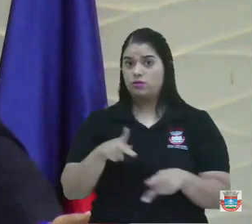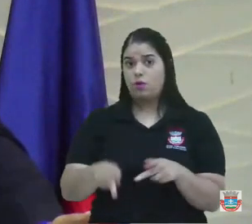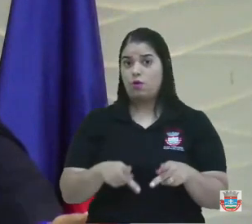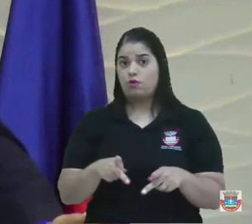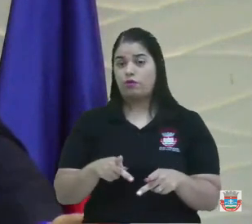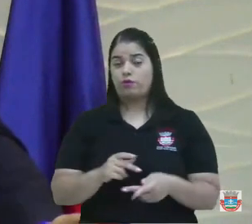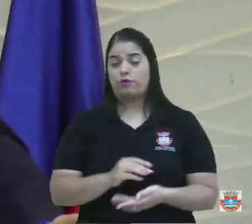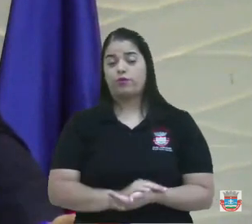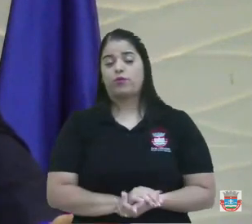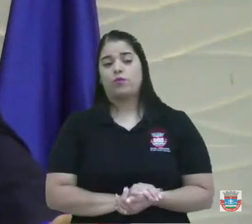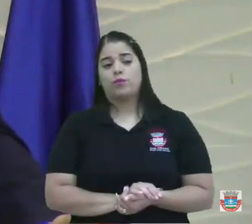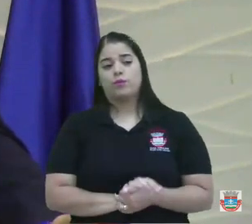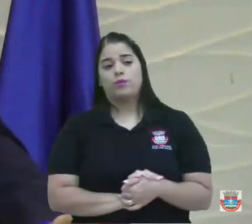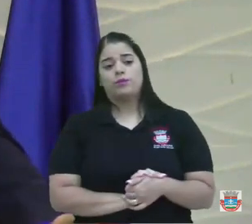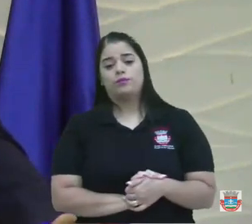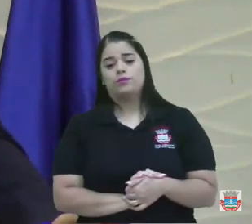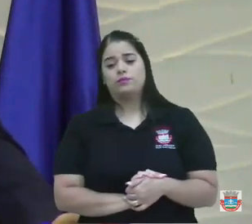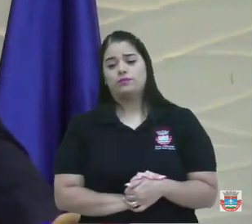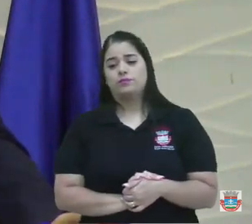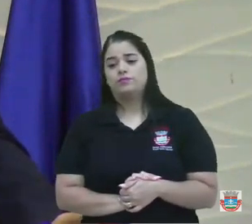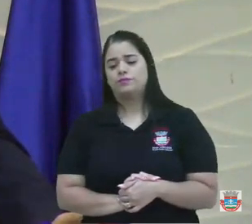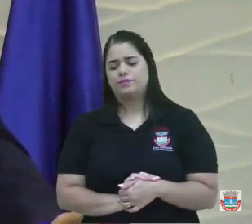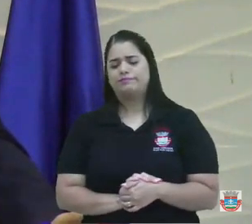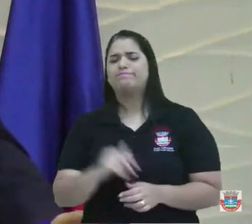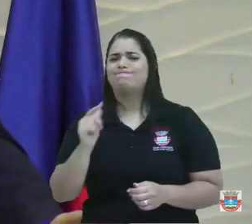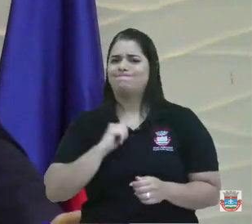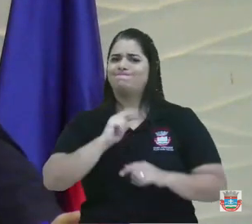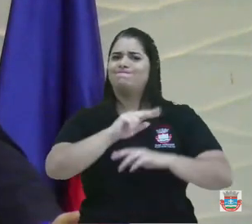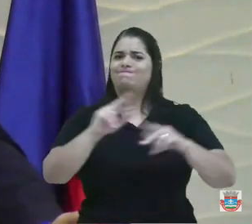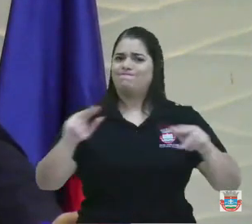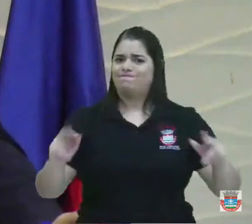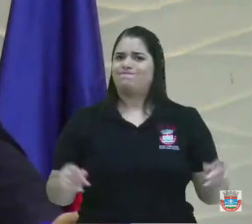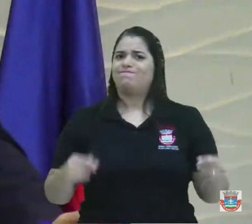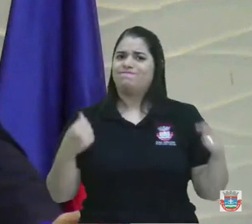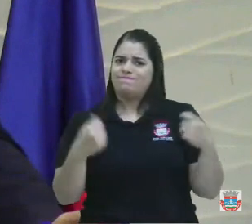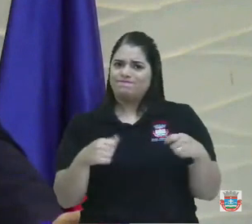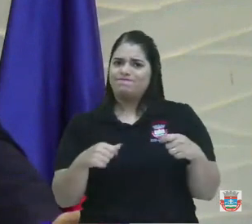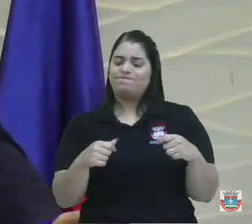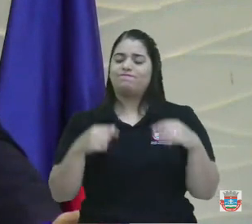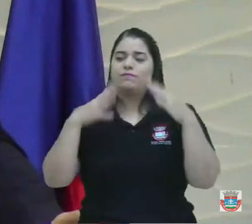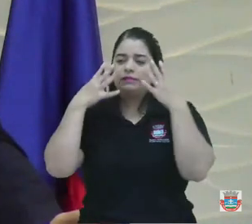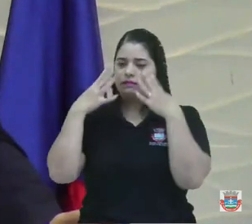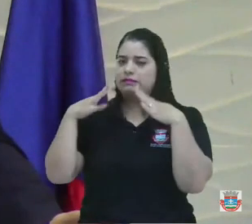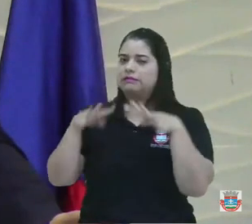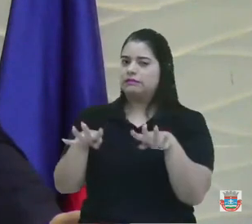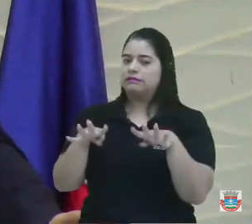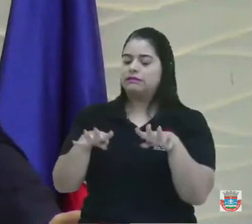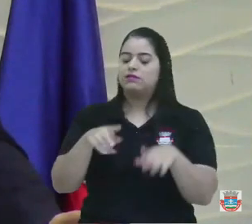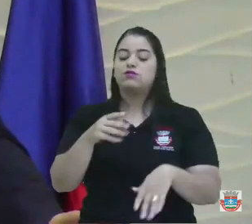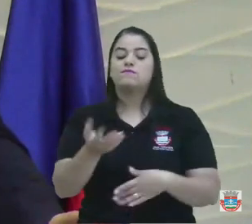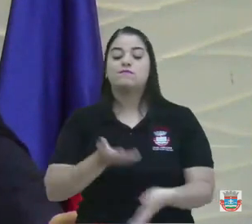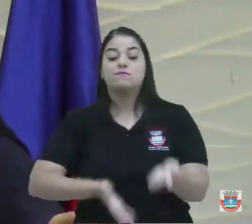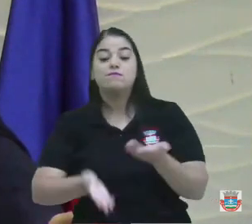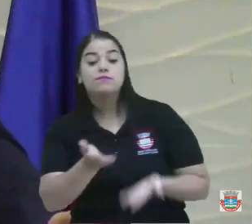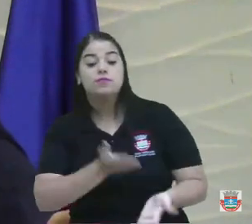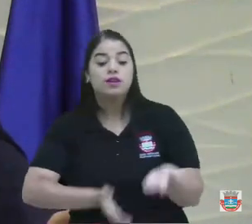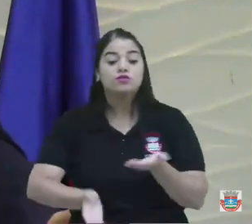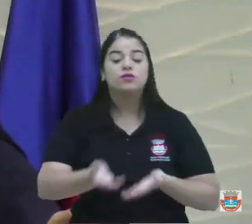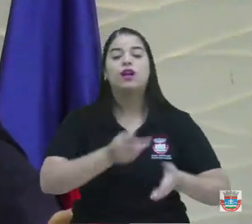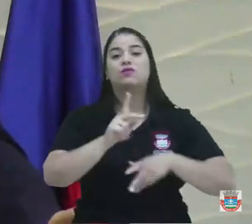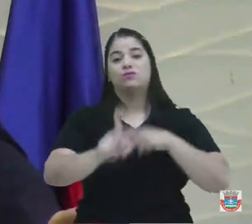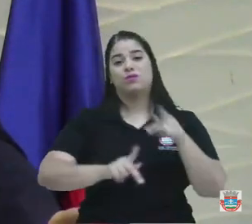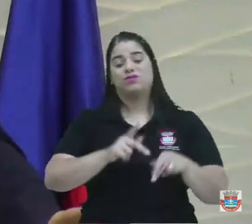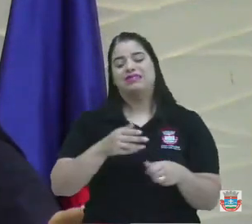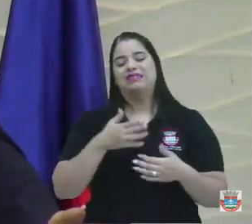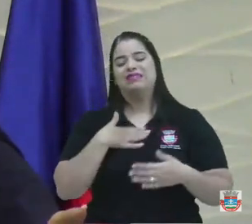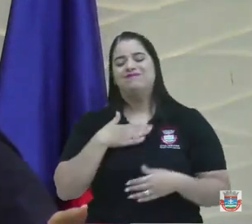nossas demandas, e nós temos muitas demandas que precisam atender a nossa população. Então, a minha